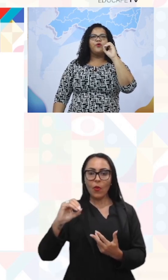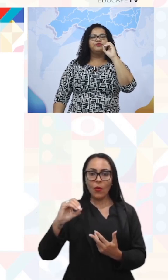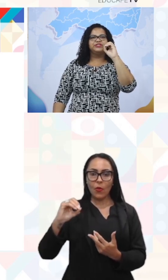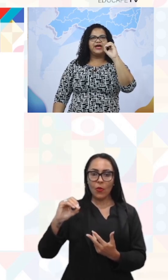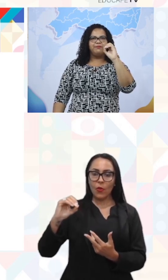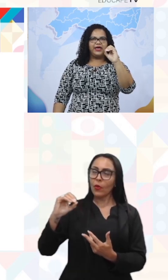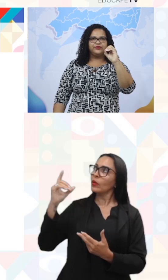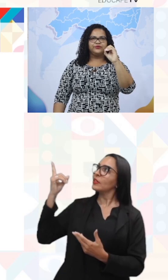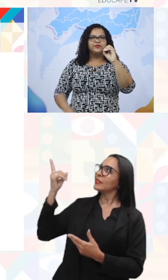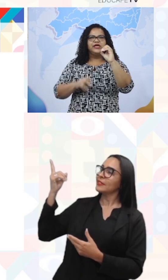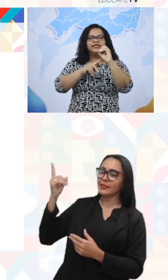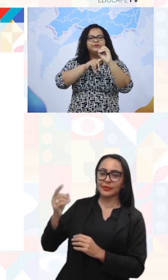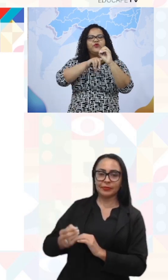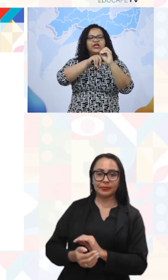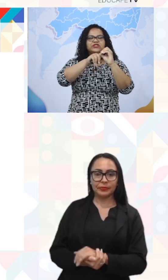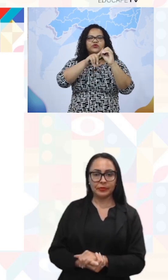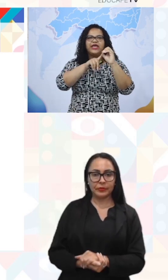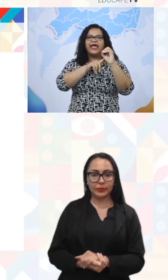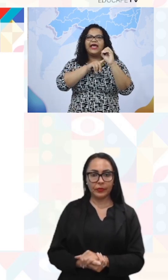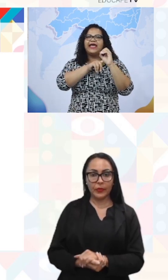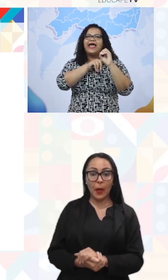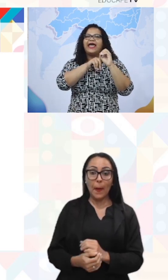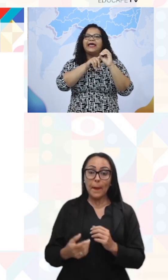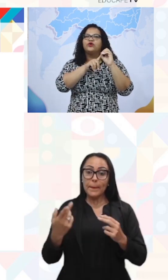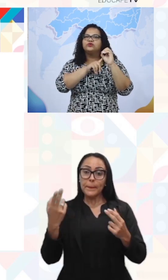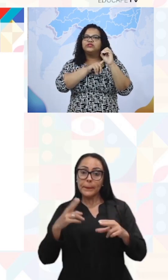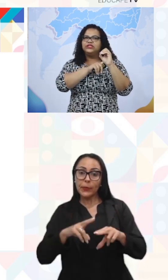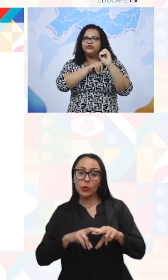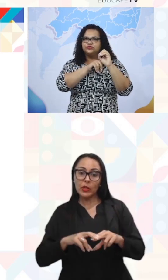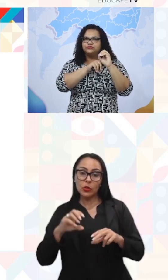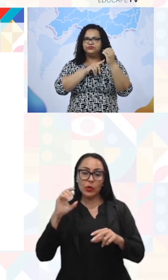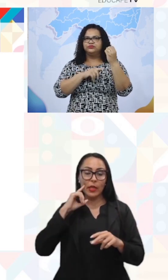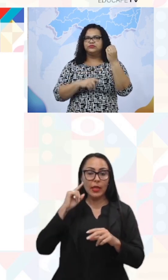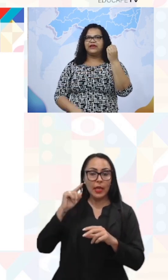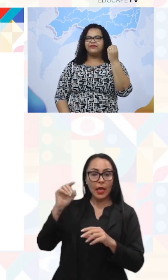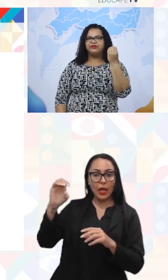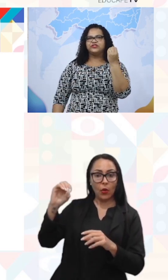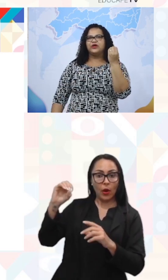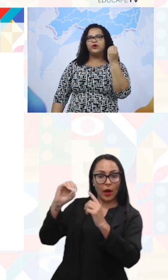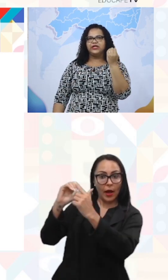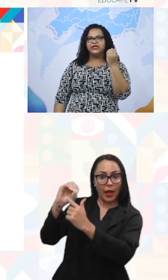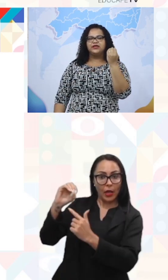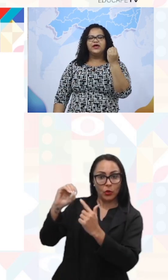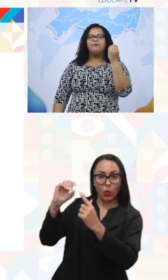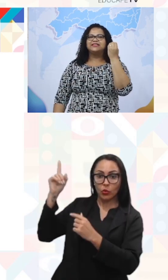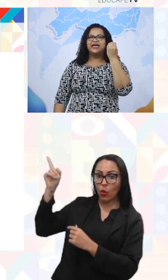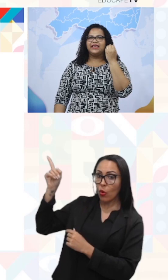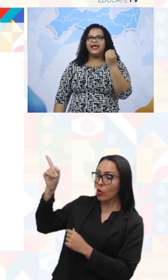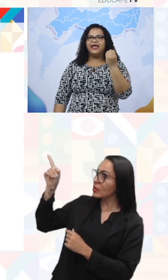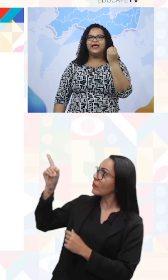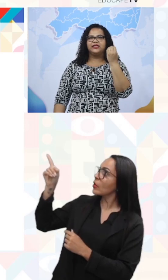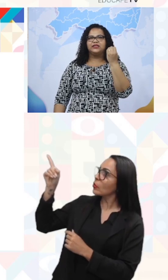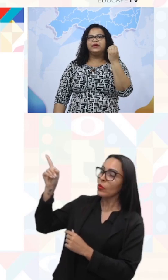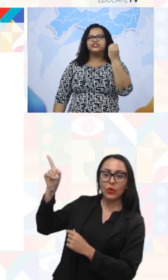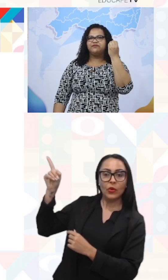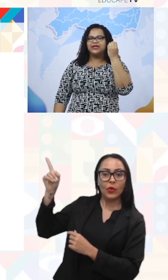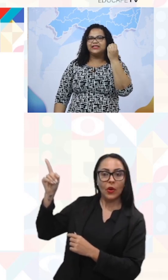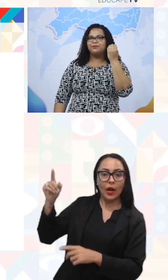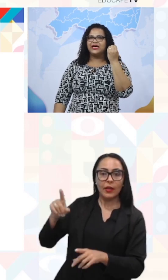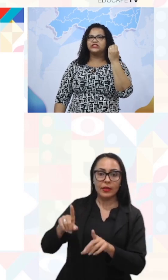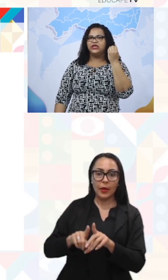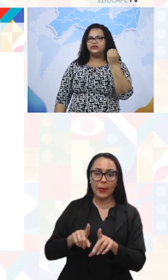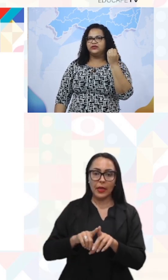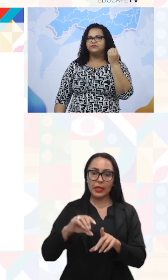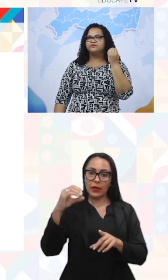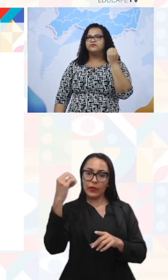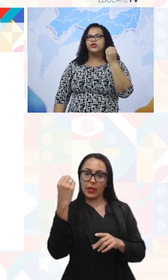O punho está aberto. Por isso que ele é redondinho. Tá vendo que é só a bolinha? Mas aí ela também está virada para